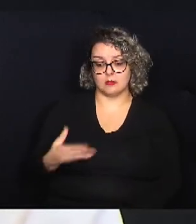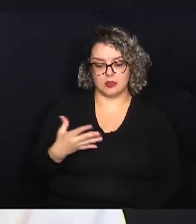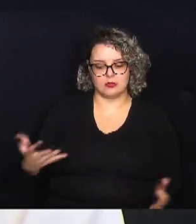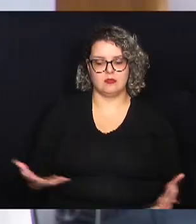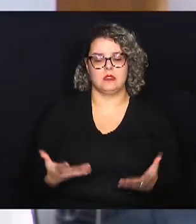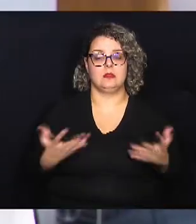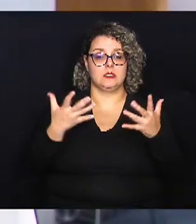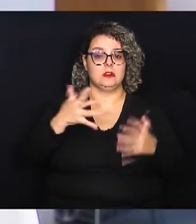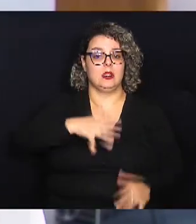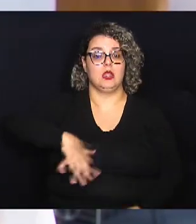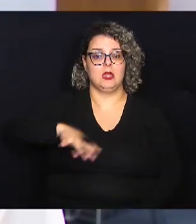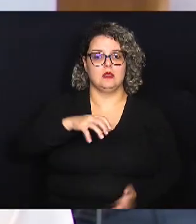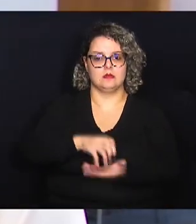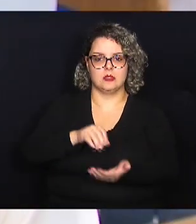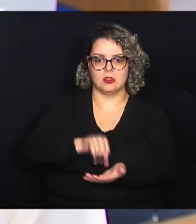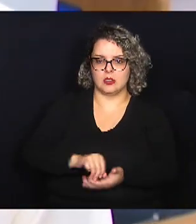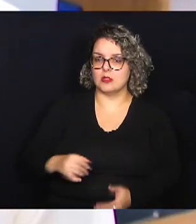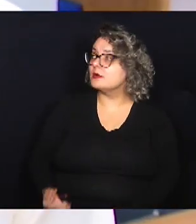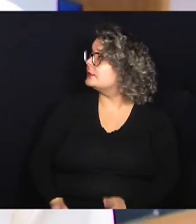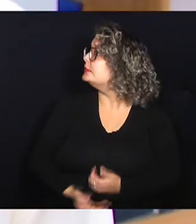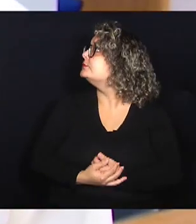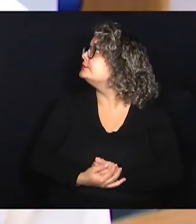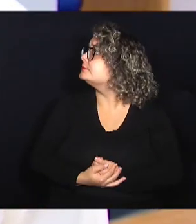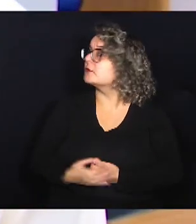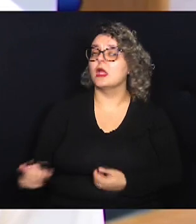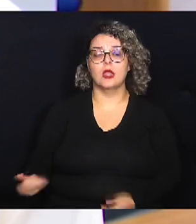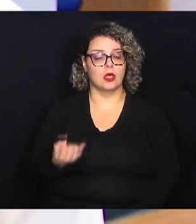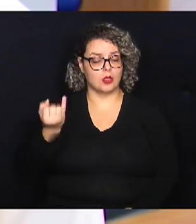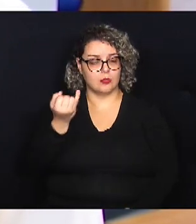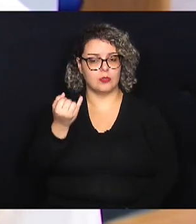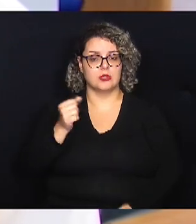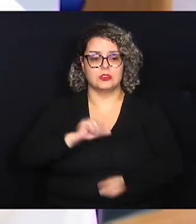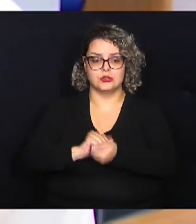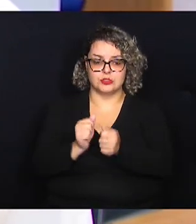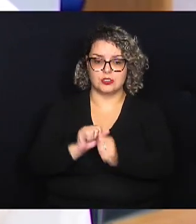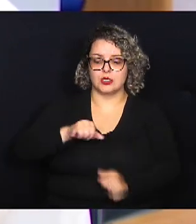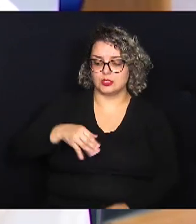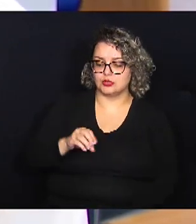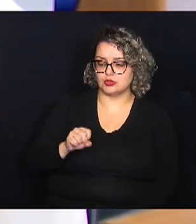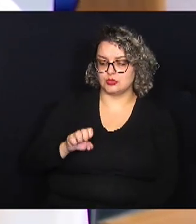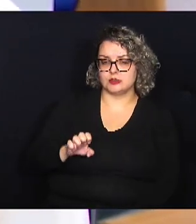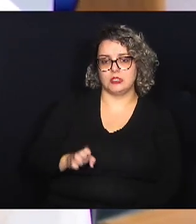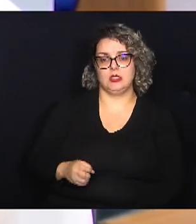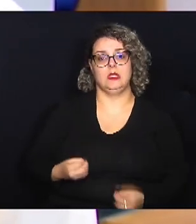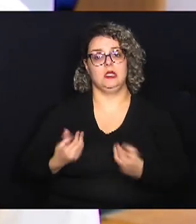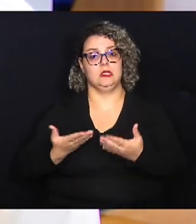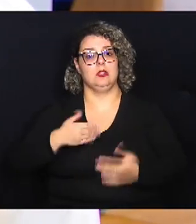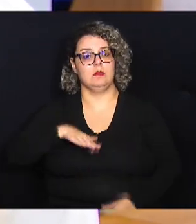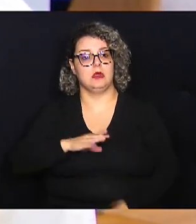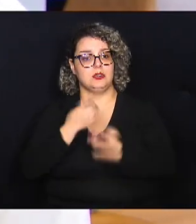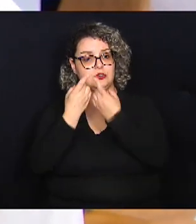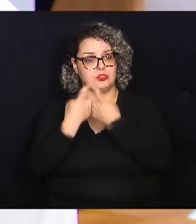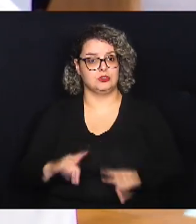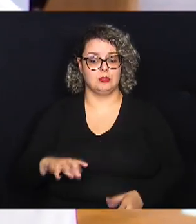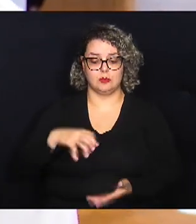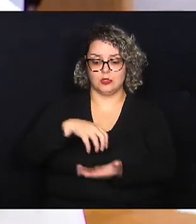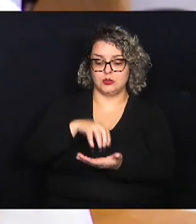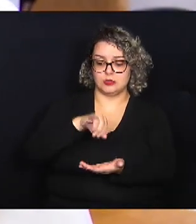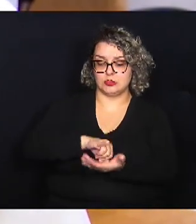região central. A importância da revitalização da José Paulino é trazer mais dignidade para o centro da cidade,